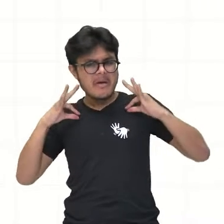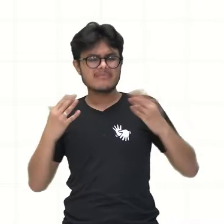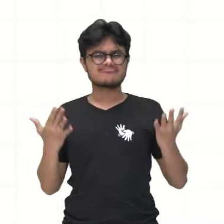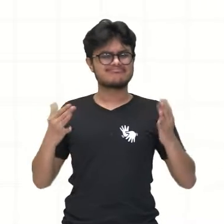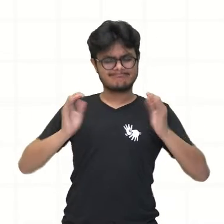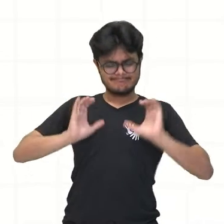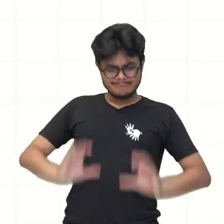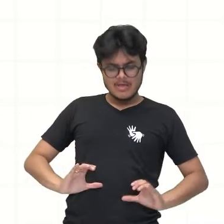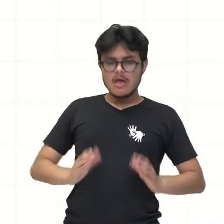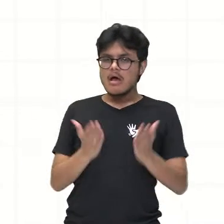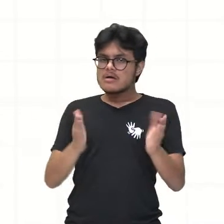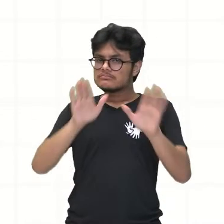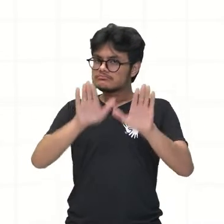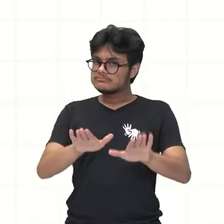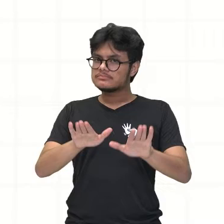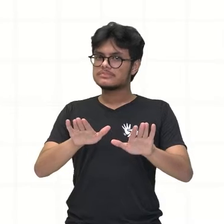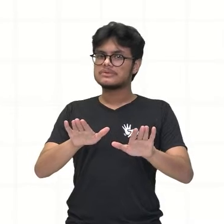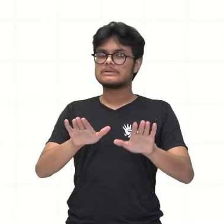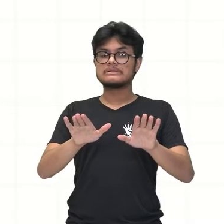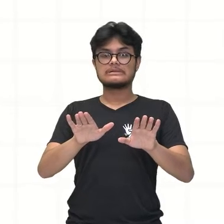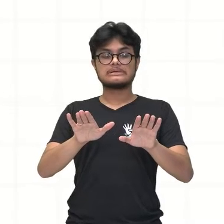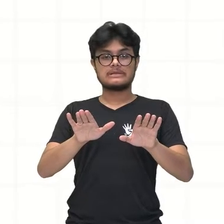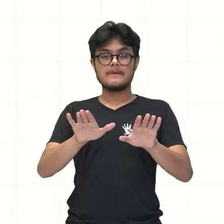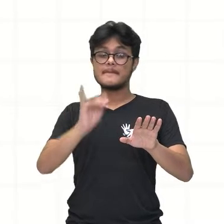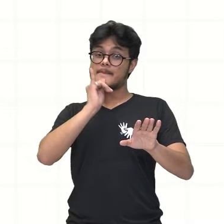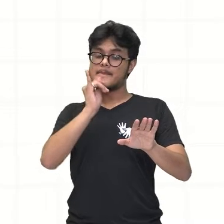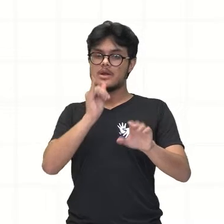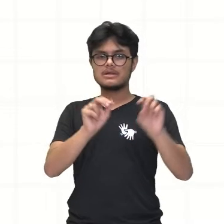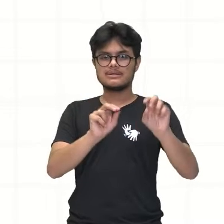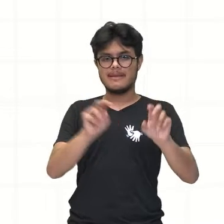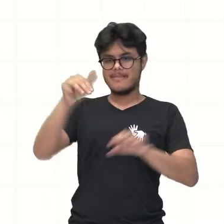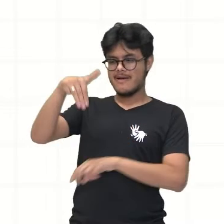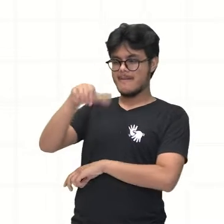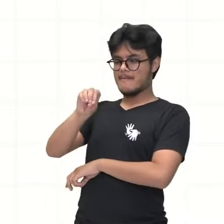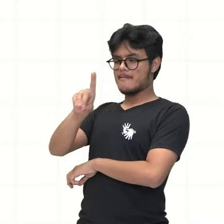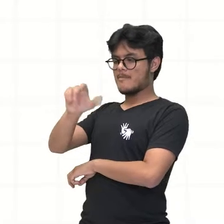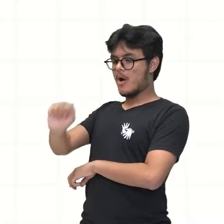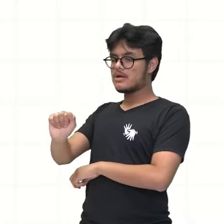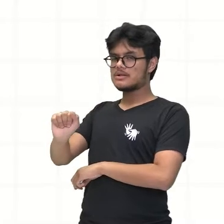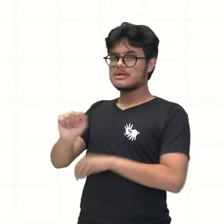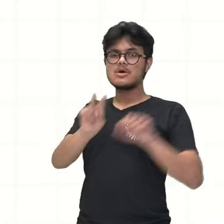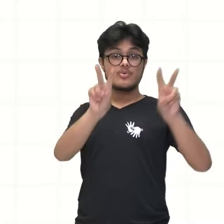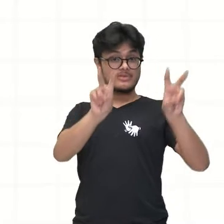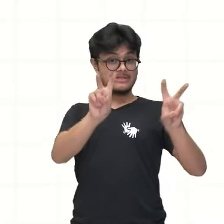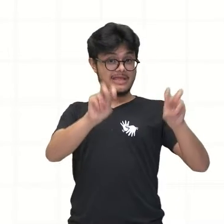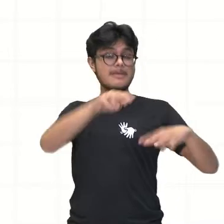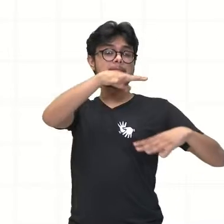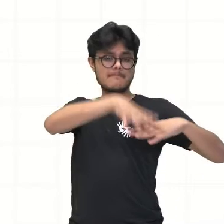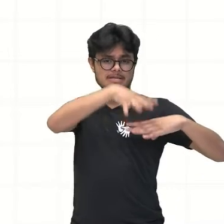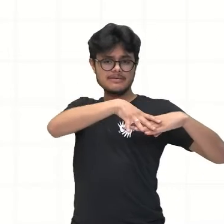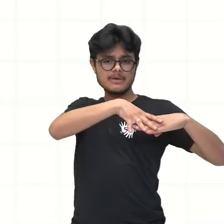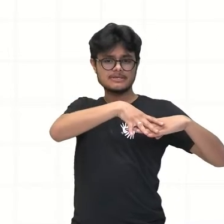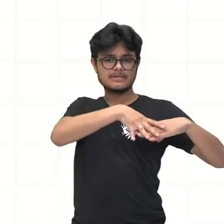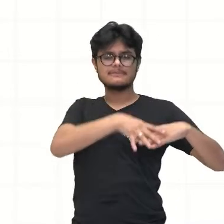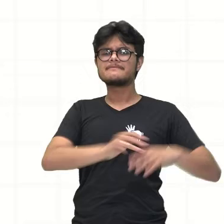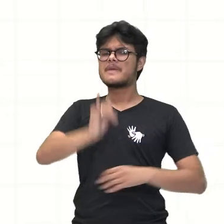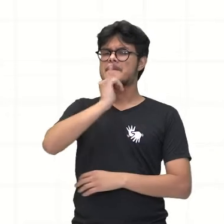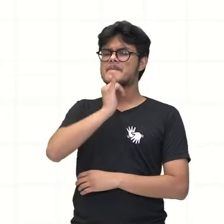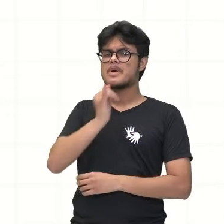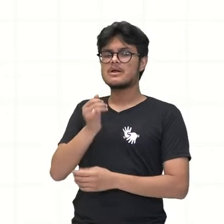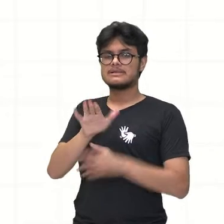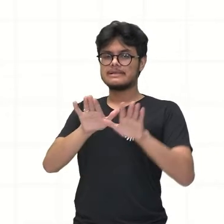é exatamente ligada à matemática também. Por quê? Quem está na moda é aquele que você mais